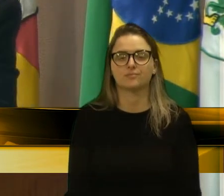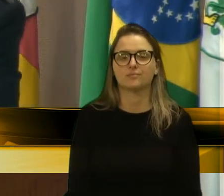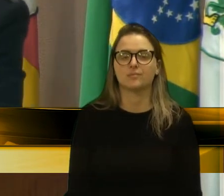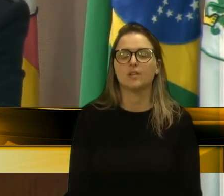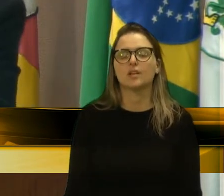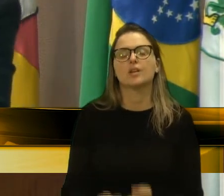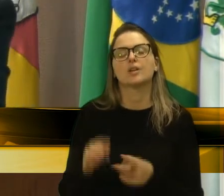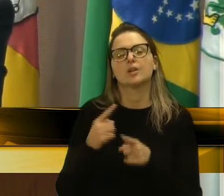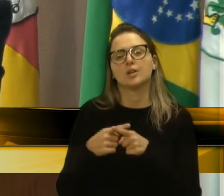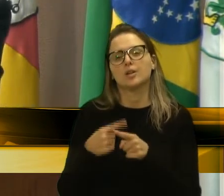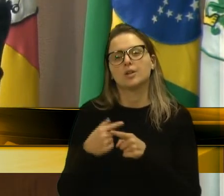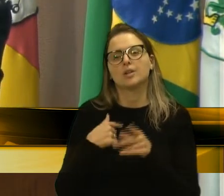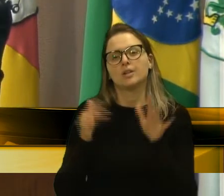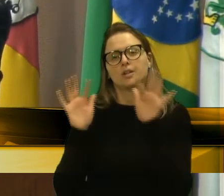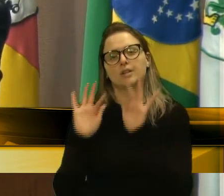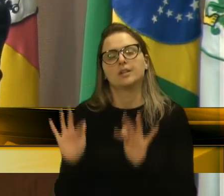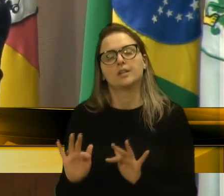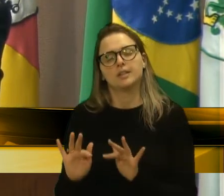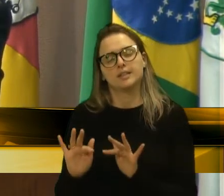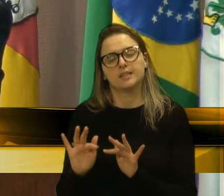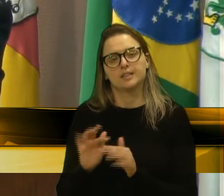porque